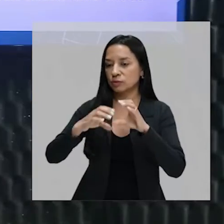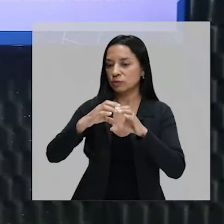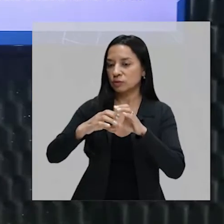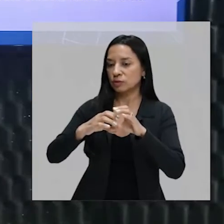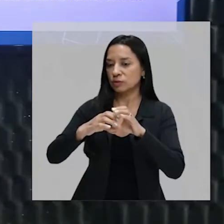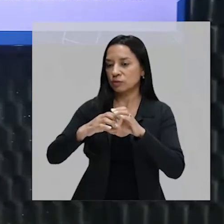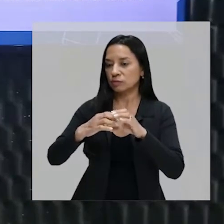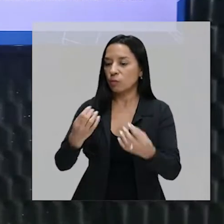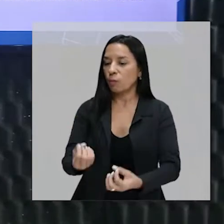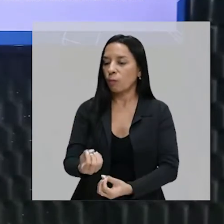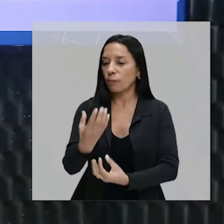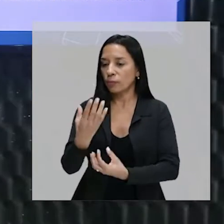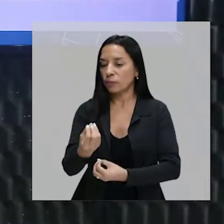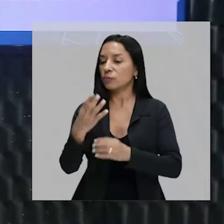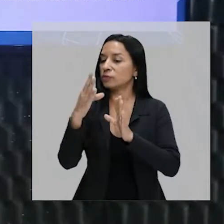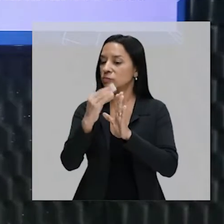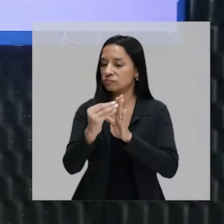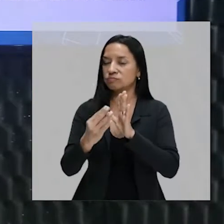conteúdos